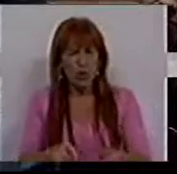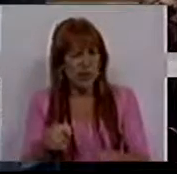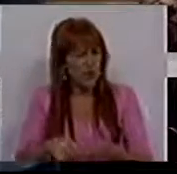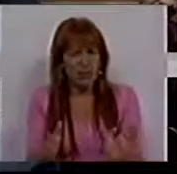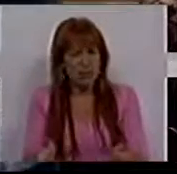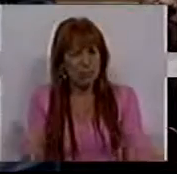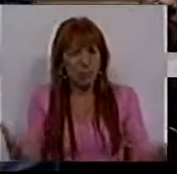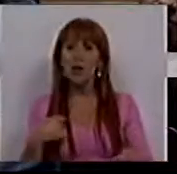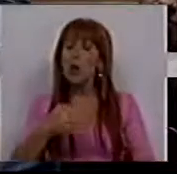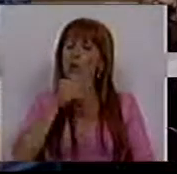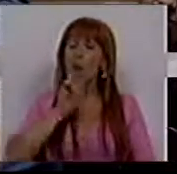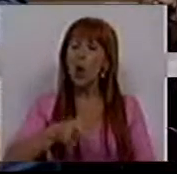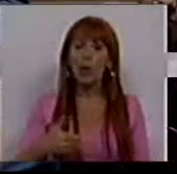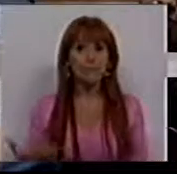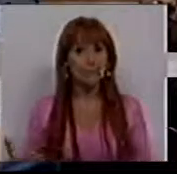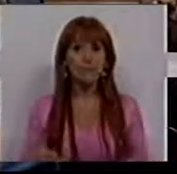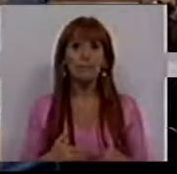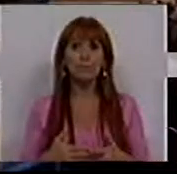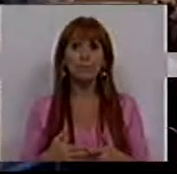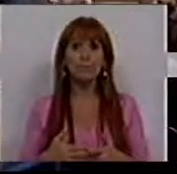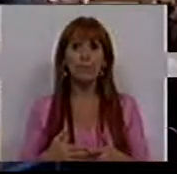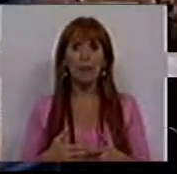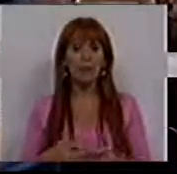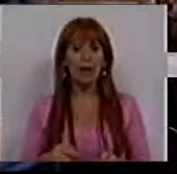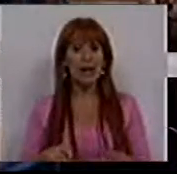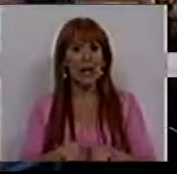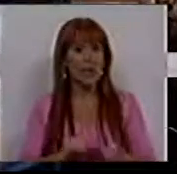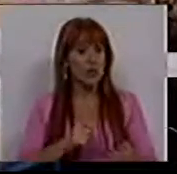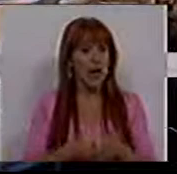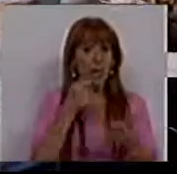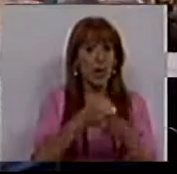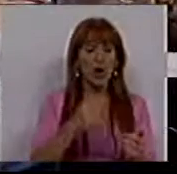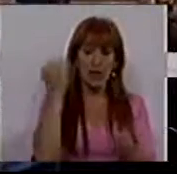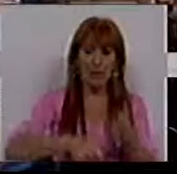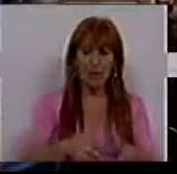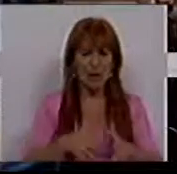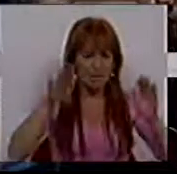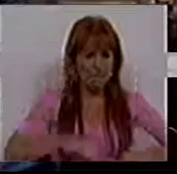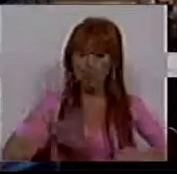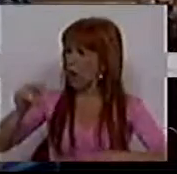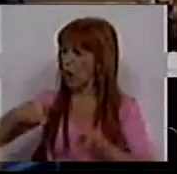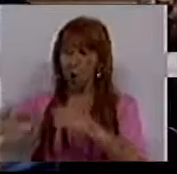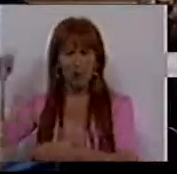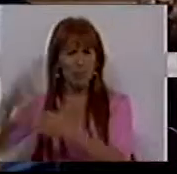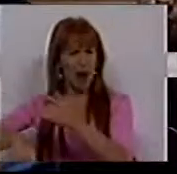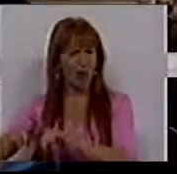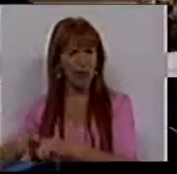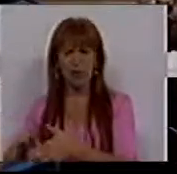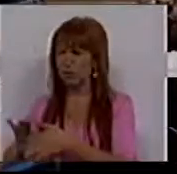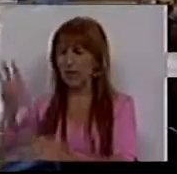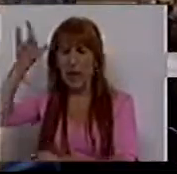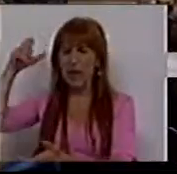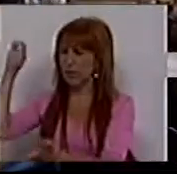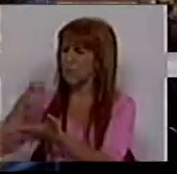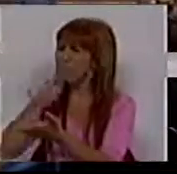e de imposto de selo. O que estamos a falar é que as casas de apostas pagam menos imposto do que qualquer um de nós paga por um pacote de leite,